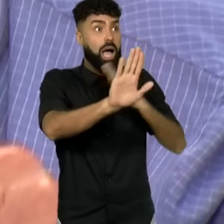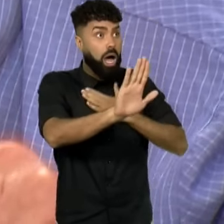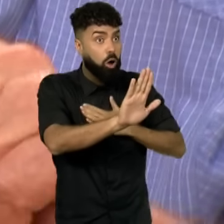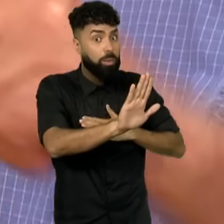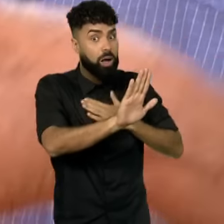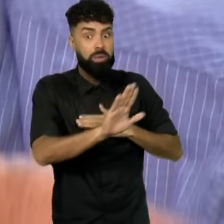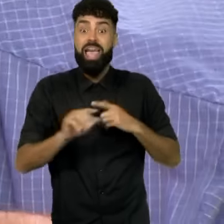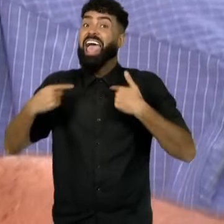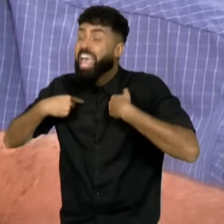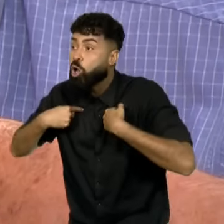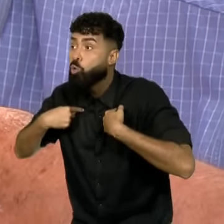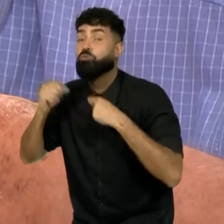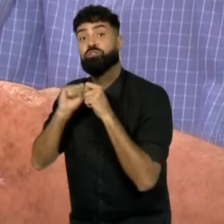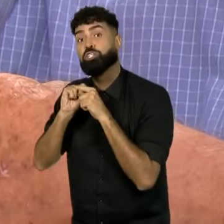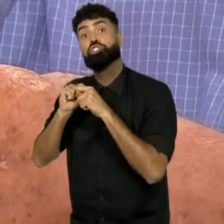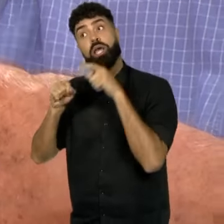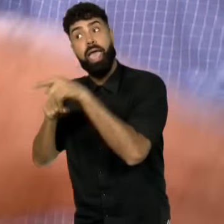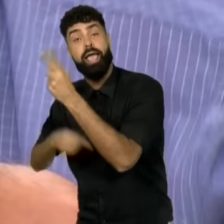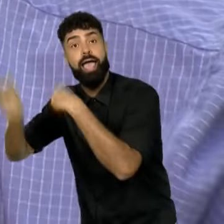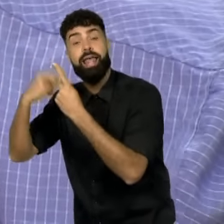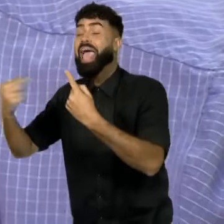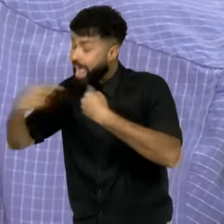a carreira dela fui eu.